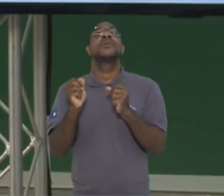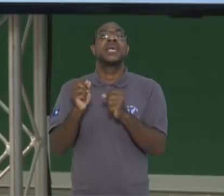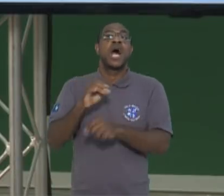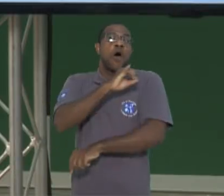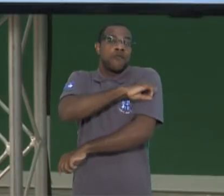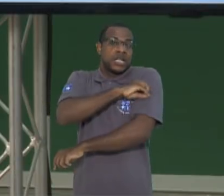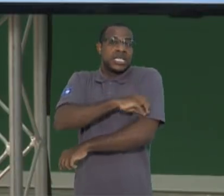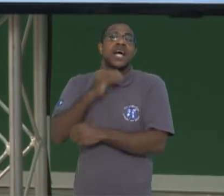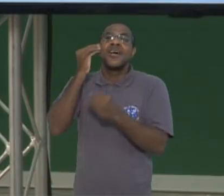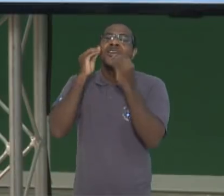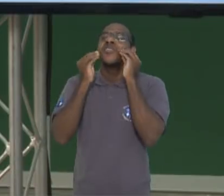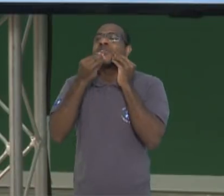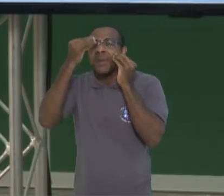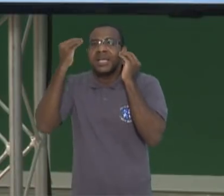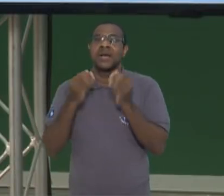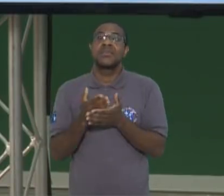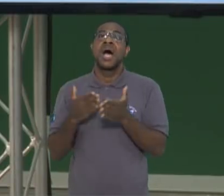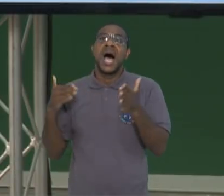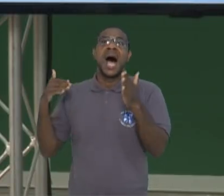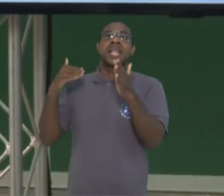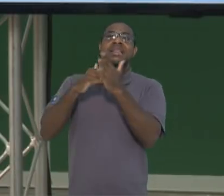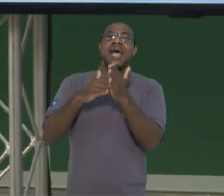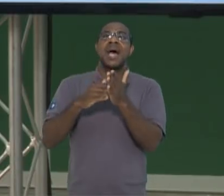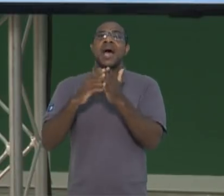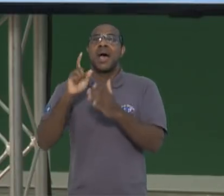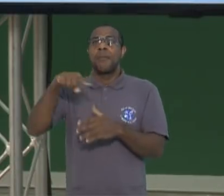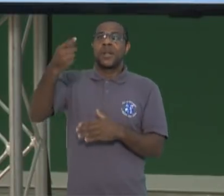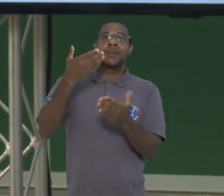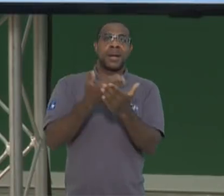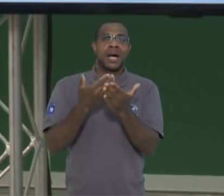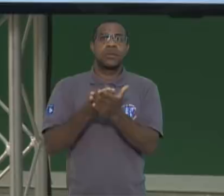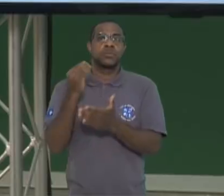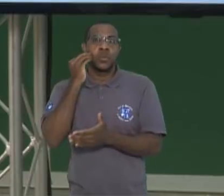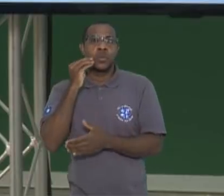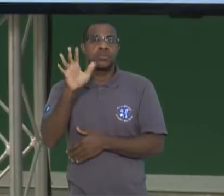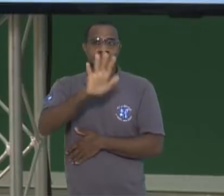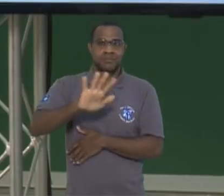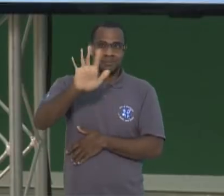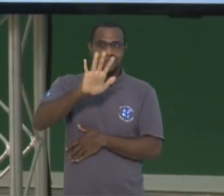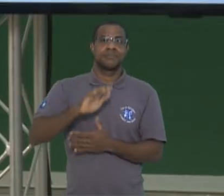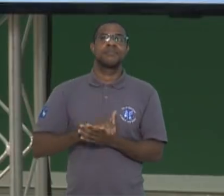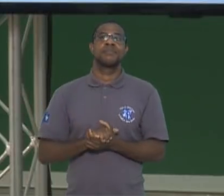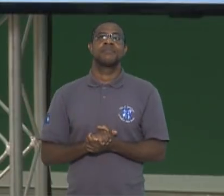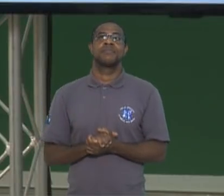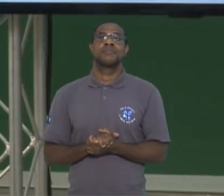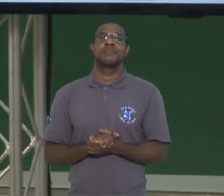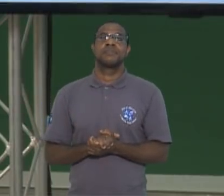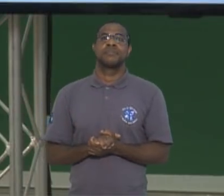maquiagem e até a próxima aula. Um beijo grande no coração de vocês!